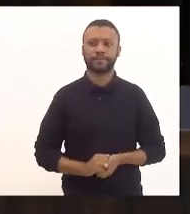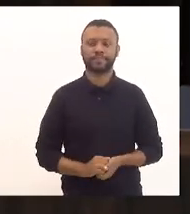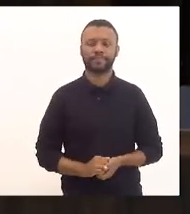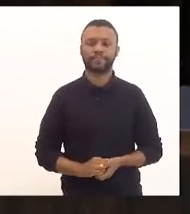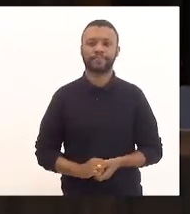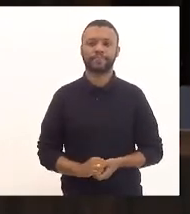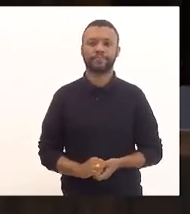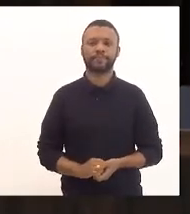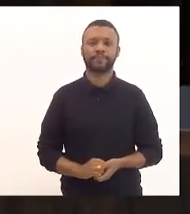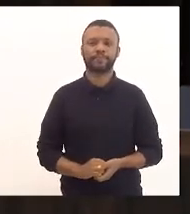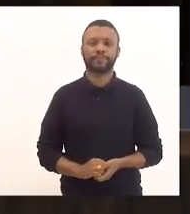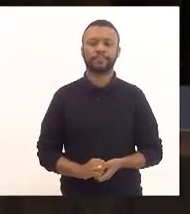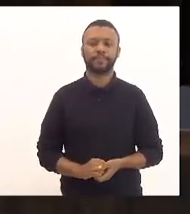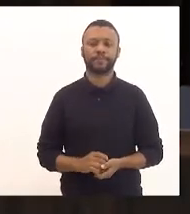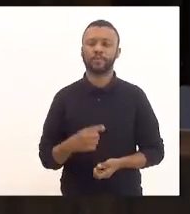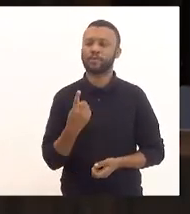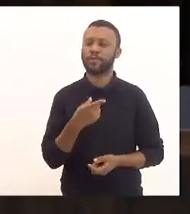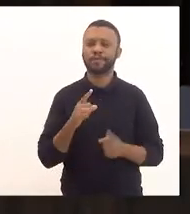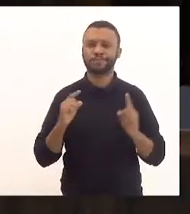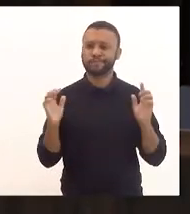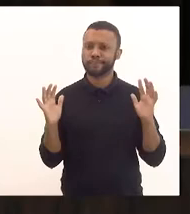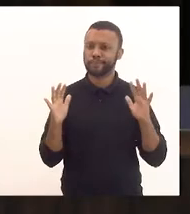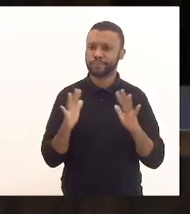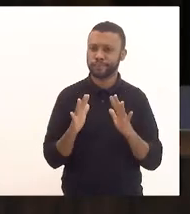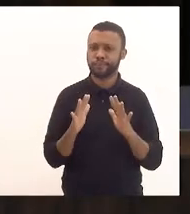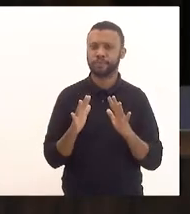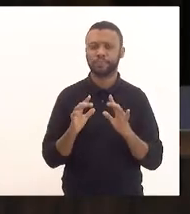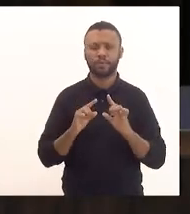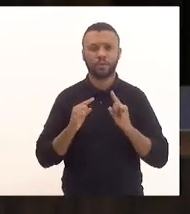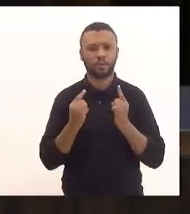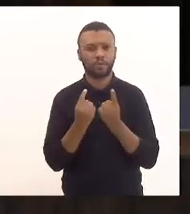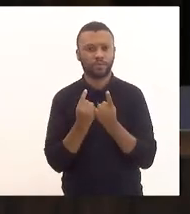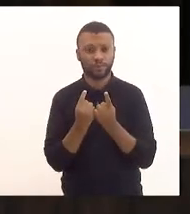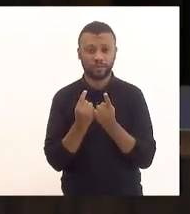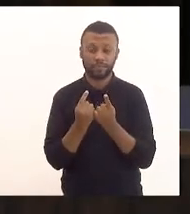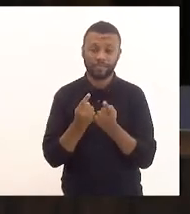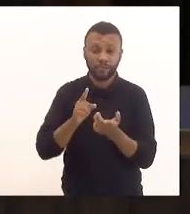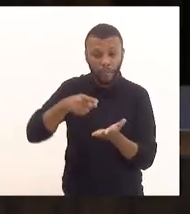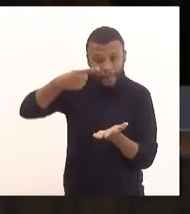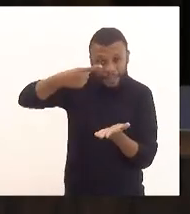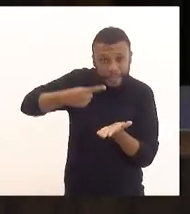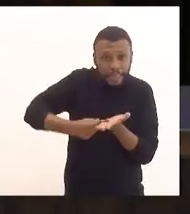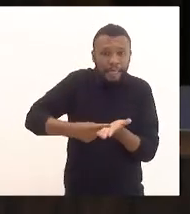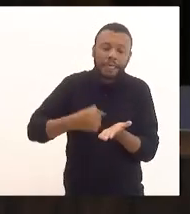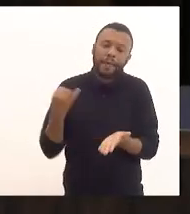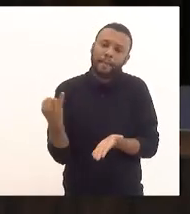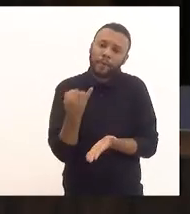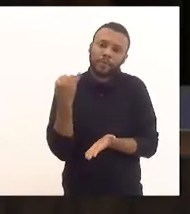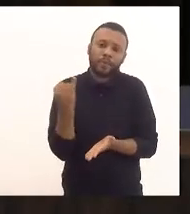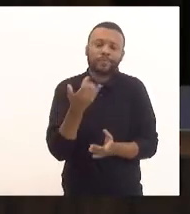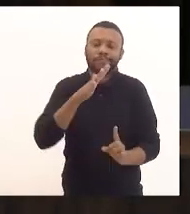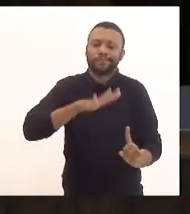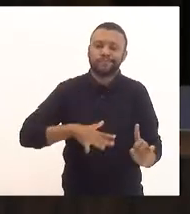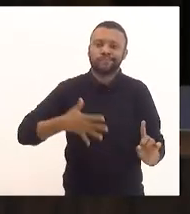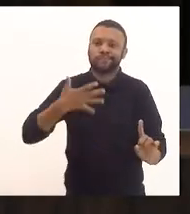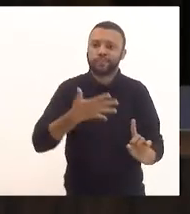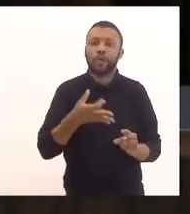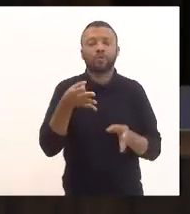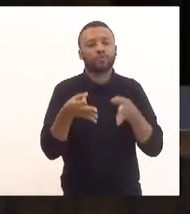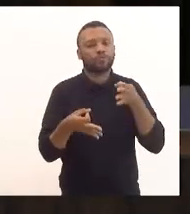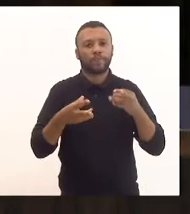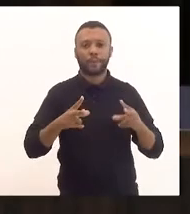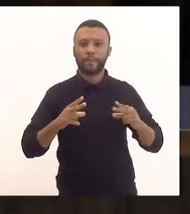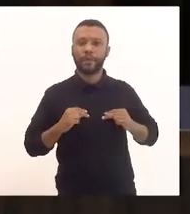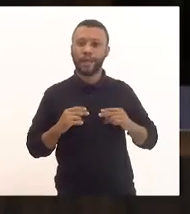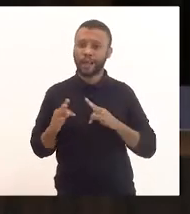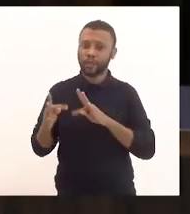nós estamos aqui reunido e nessa aqui é uma data emblemática para prestar uma justa e merecida homenagem